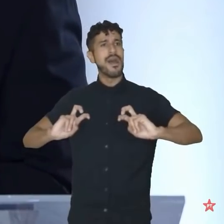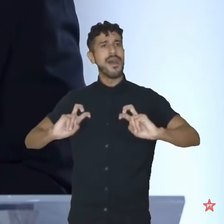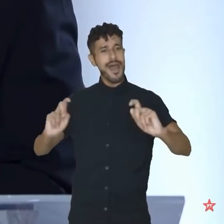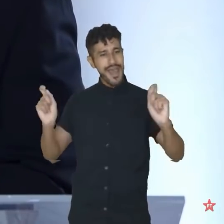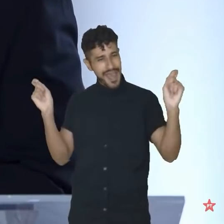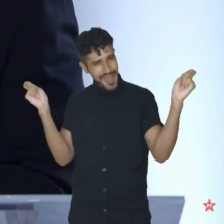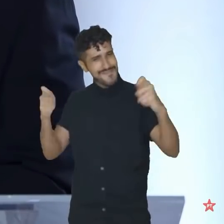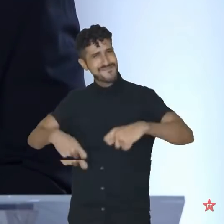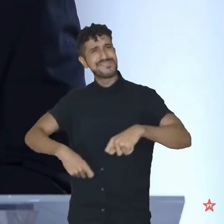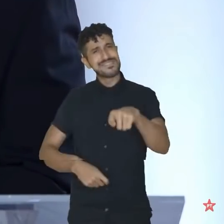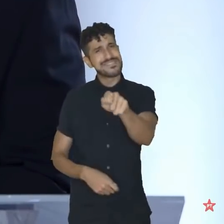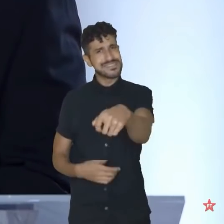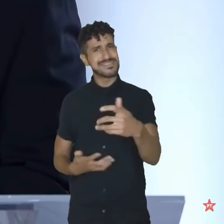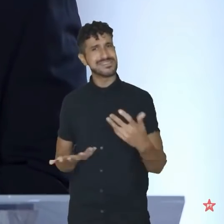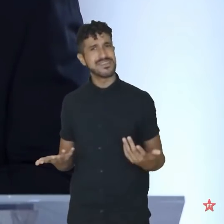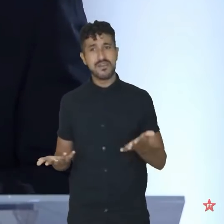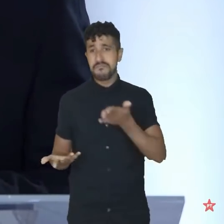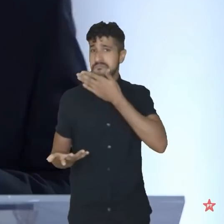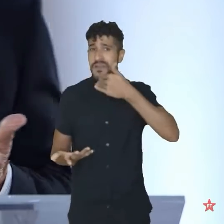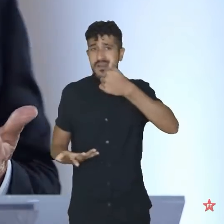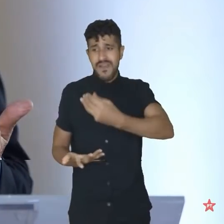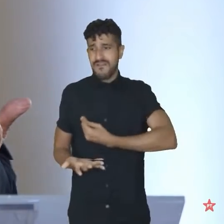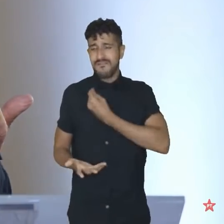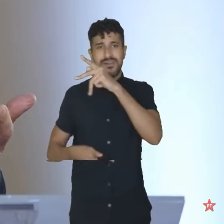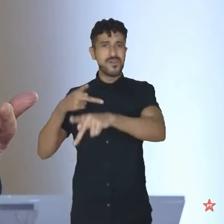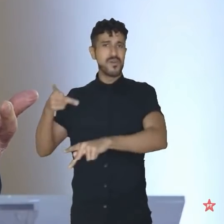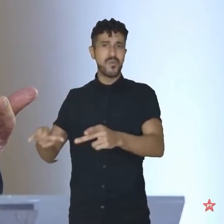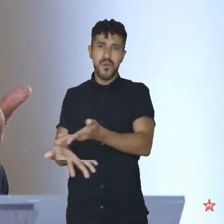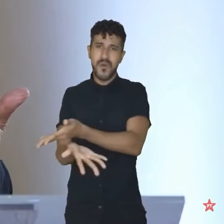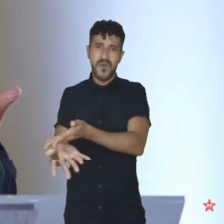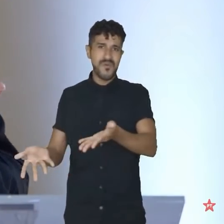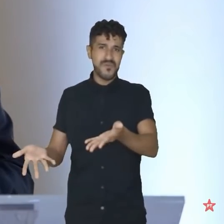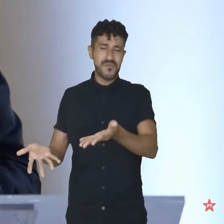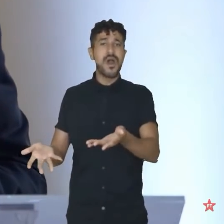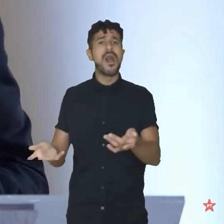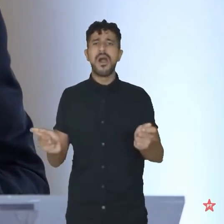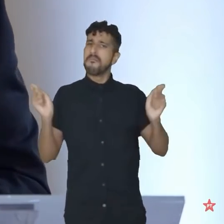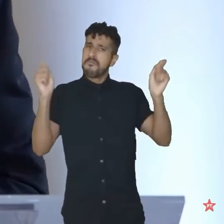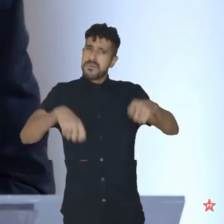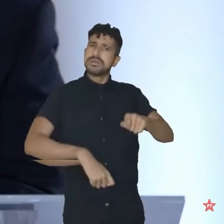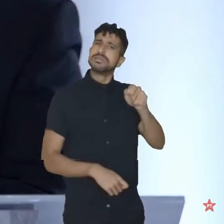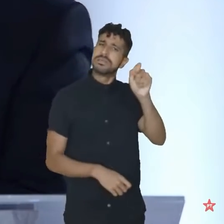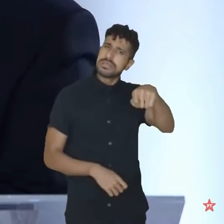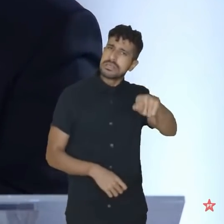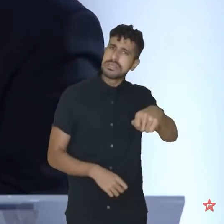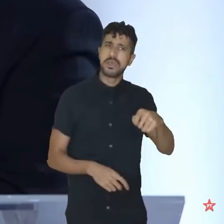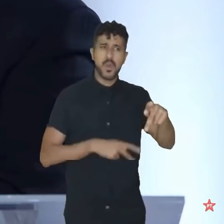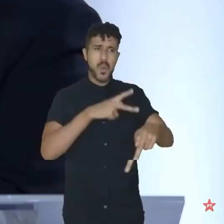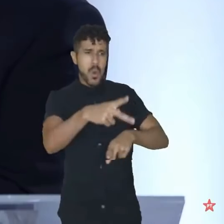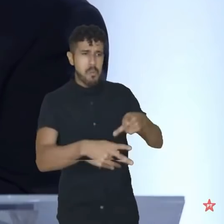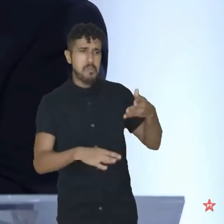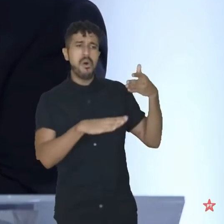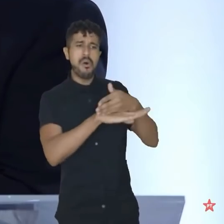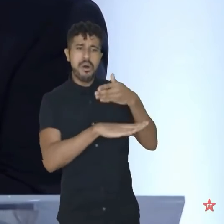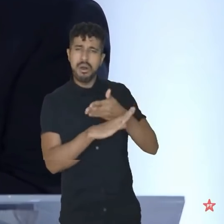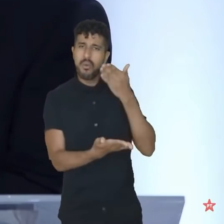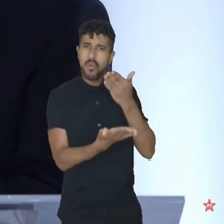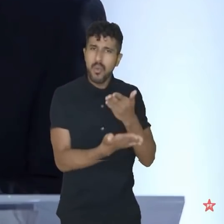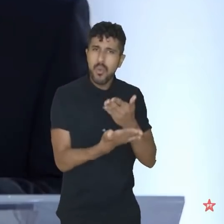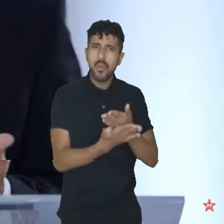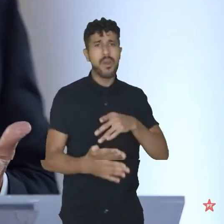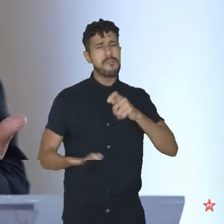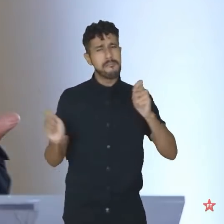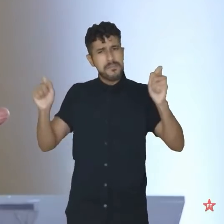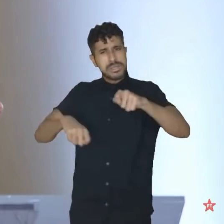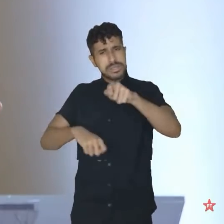melhorar a vida desse povo é plenamente possível tipo estudar é plenamente possível que povo